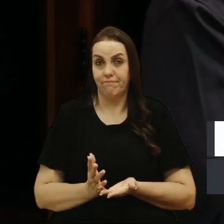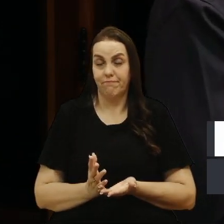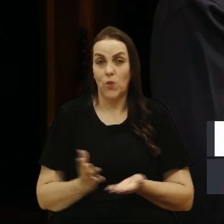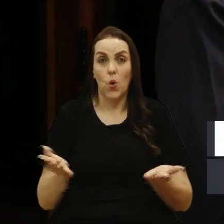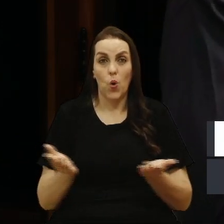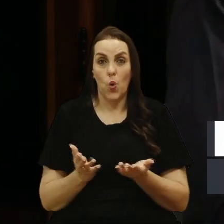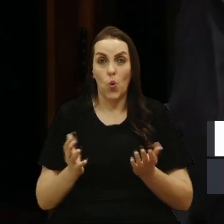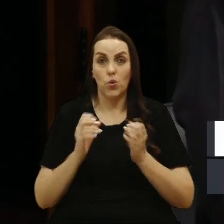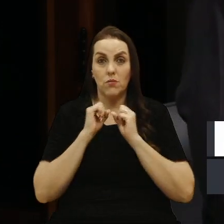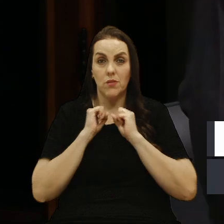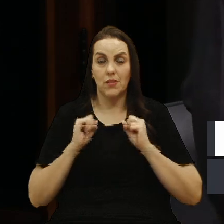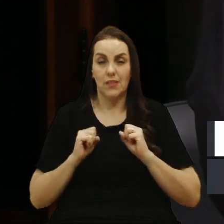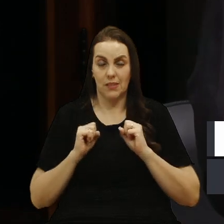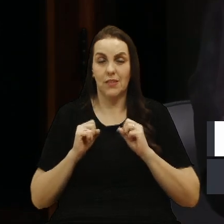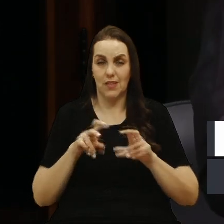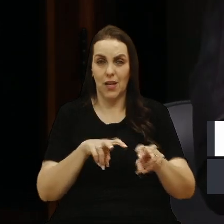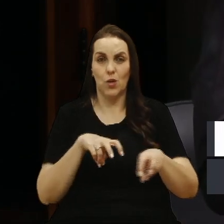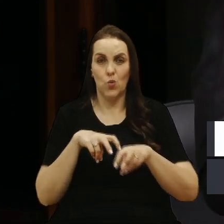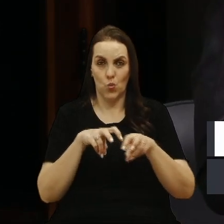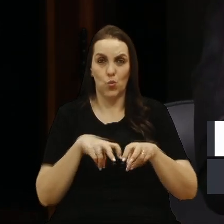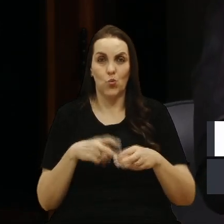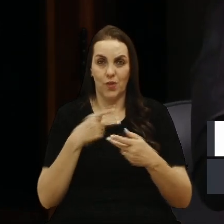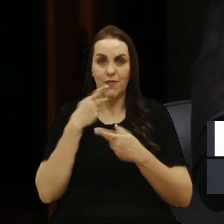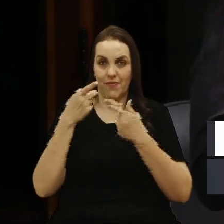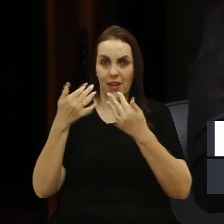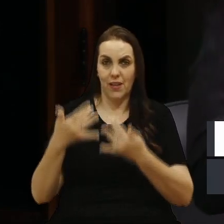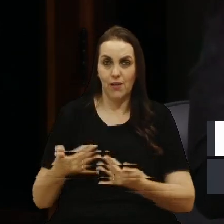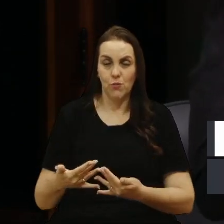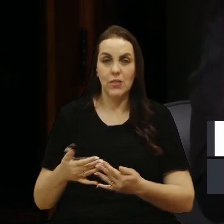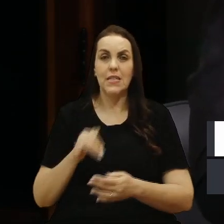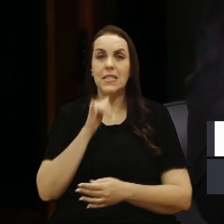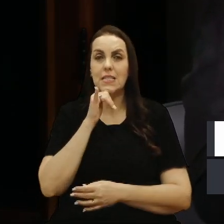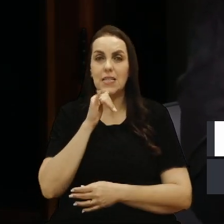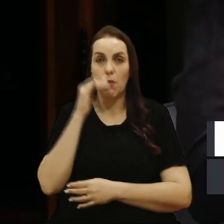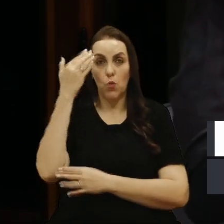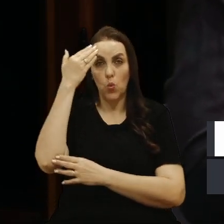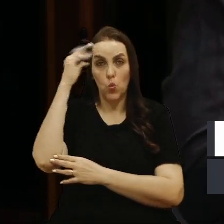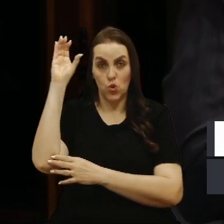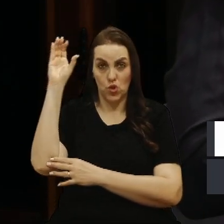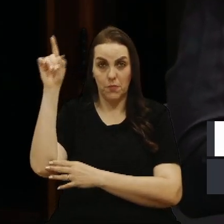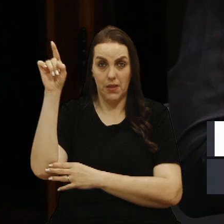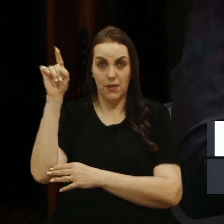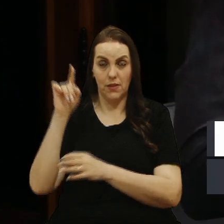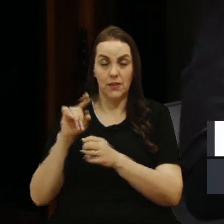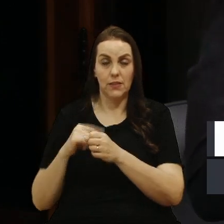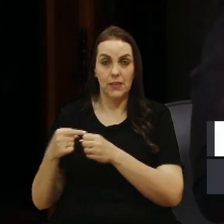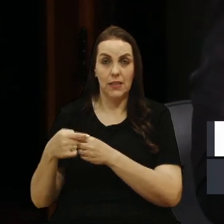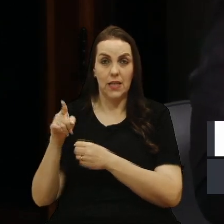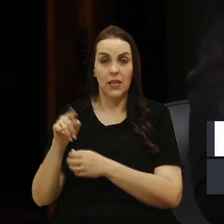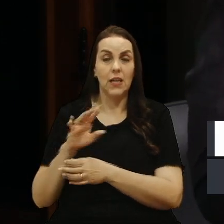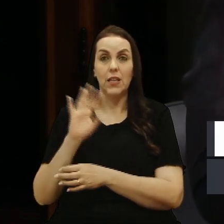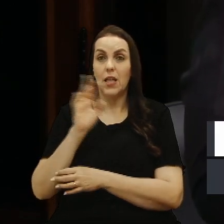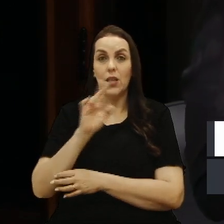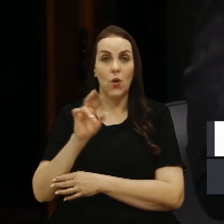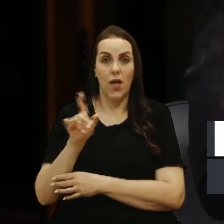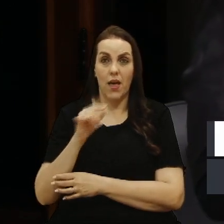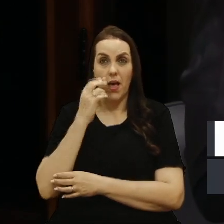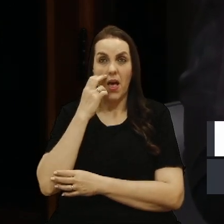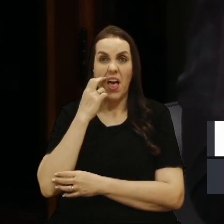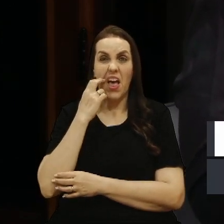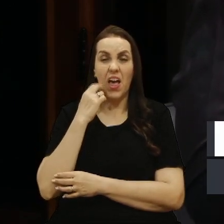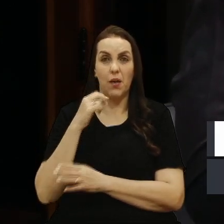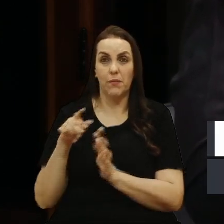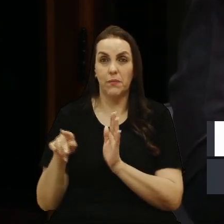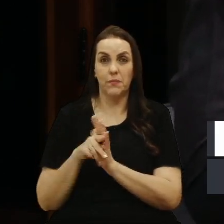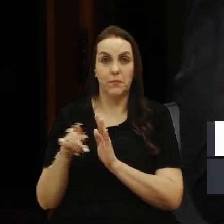Secretaria de Agricultura, e eu pego o exemplo de Curitiba, que não é a fina flor de uma prefeitura